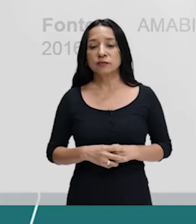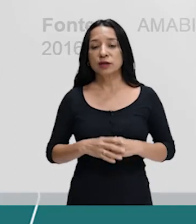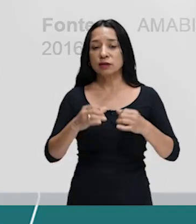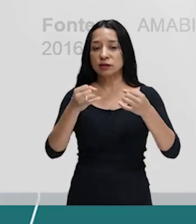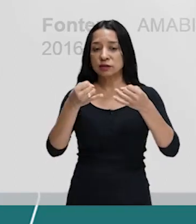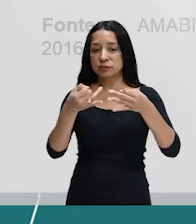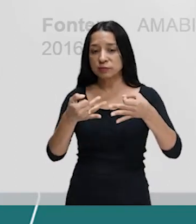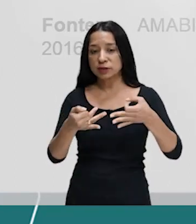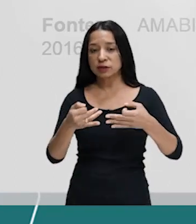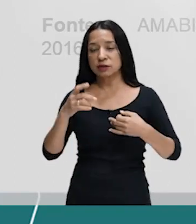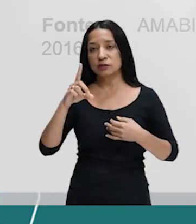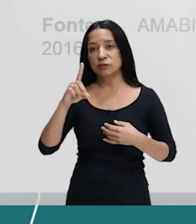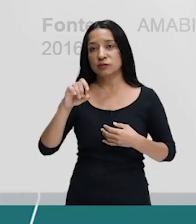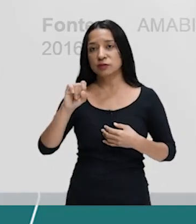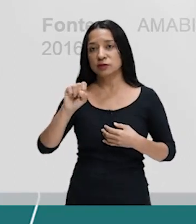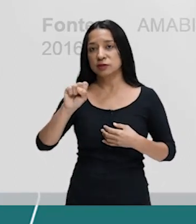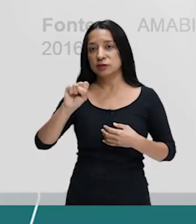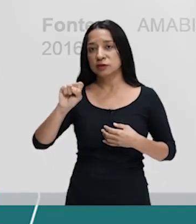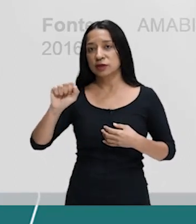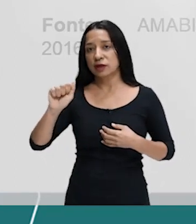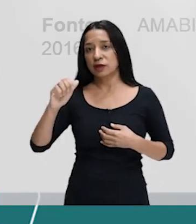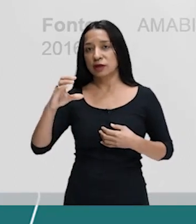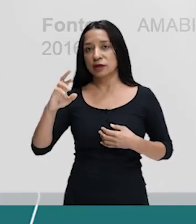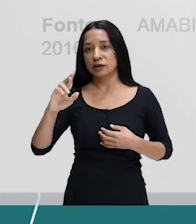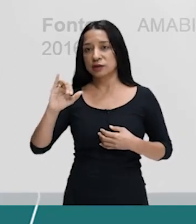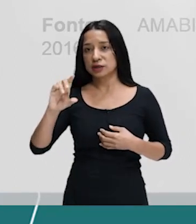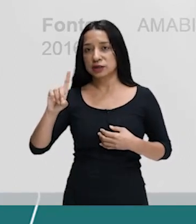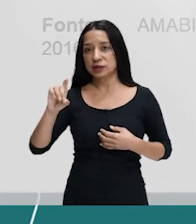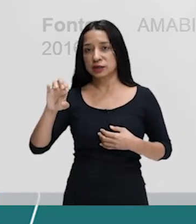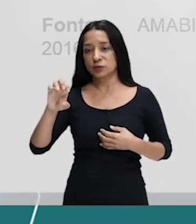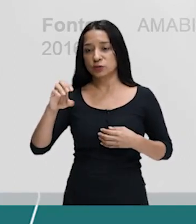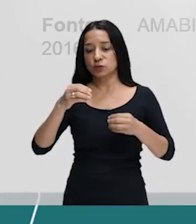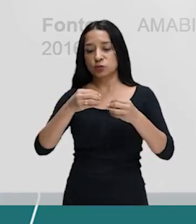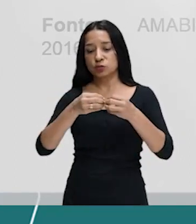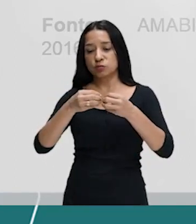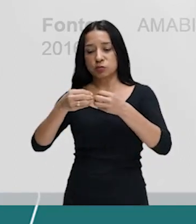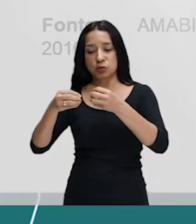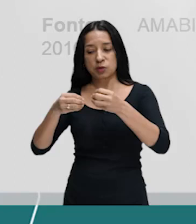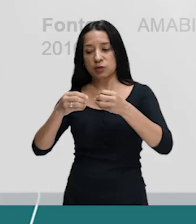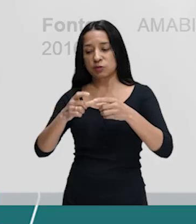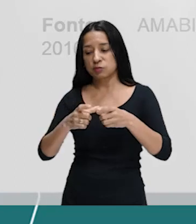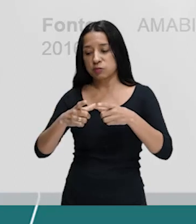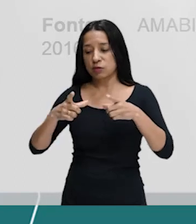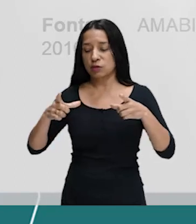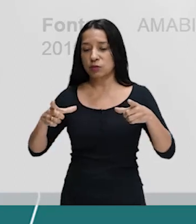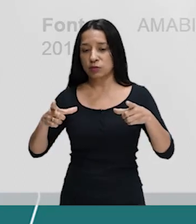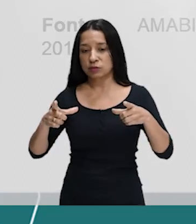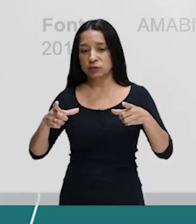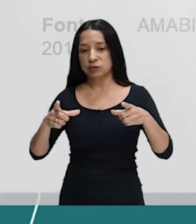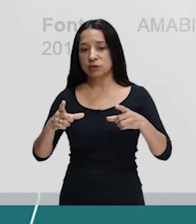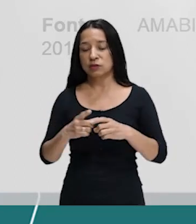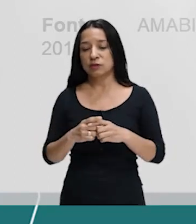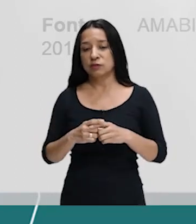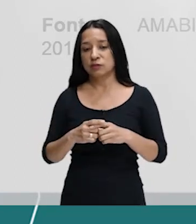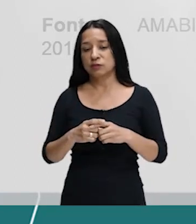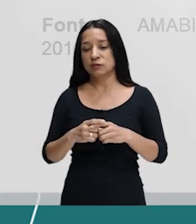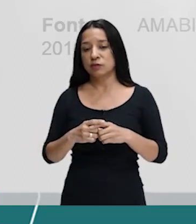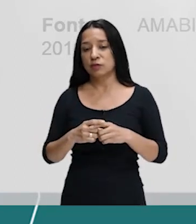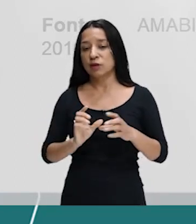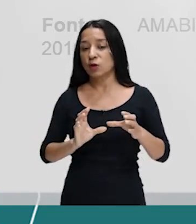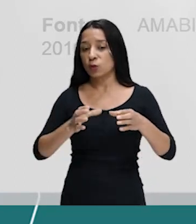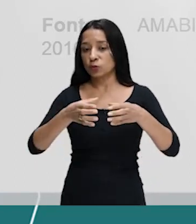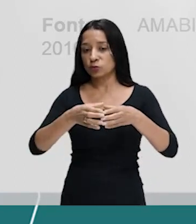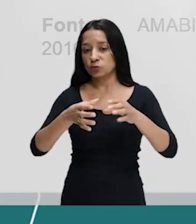disacarídeos, que são moléculas maiores que os monossacarídeos. Um disacarídeo, ele é constituído